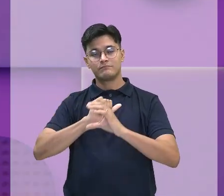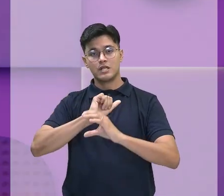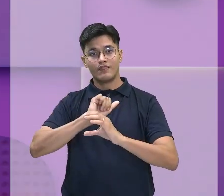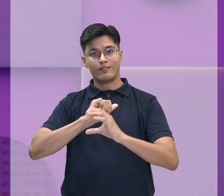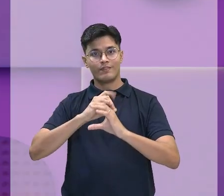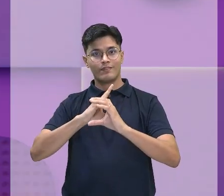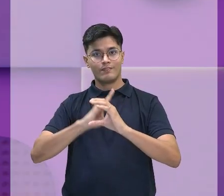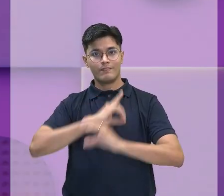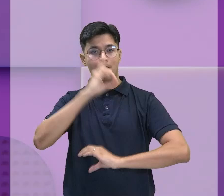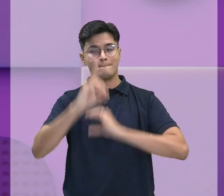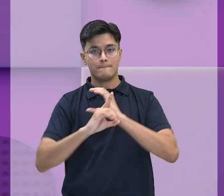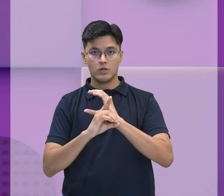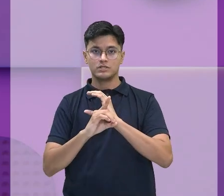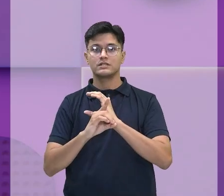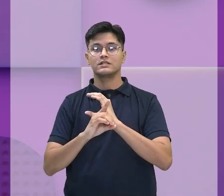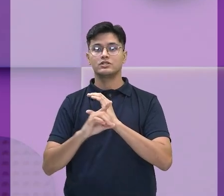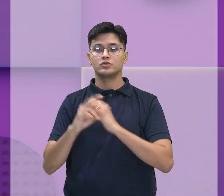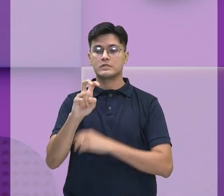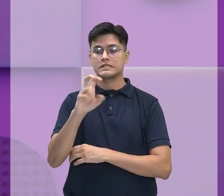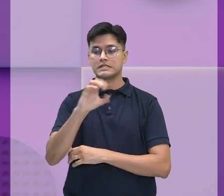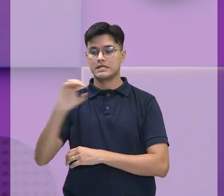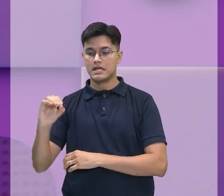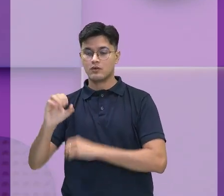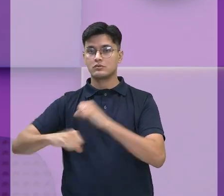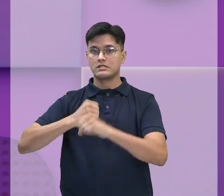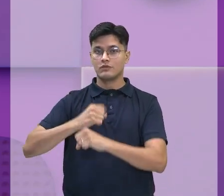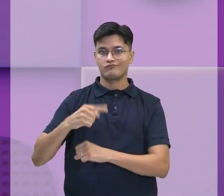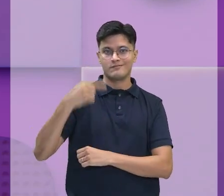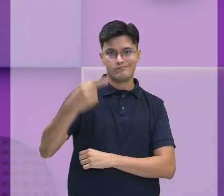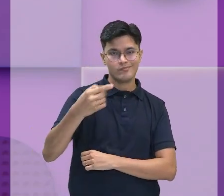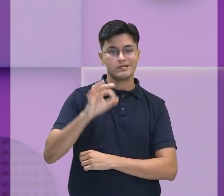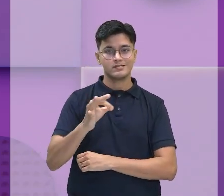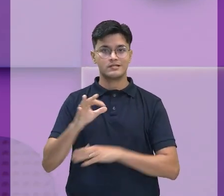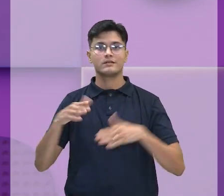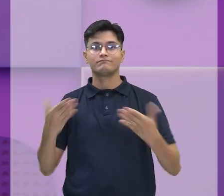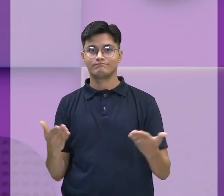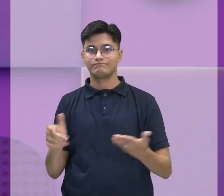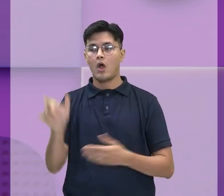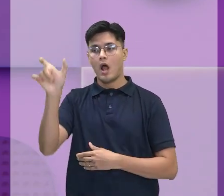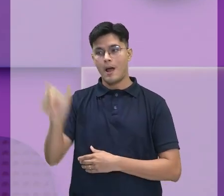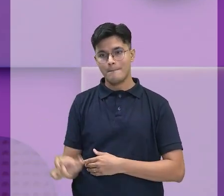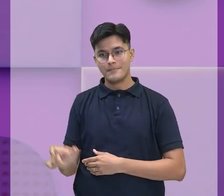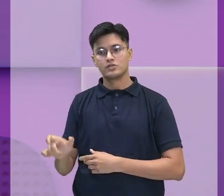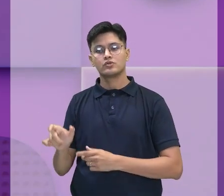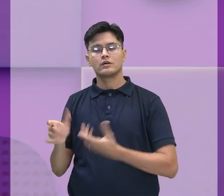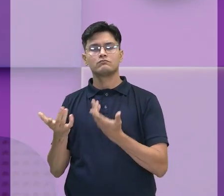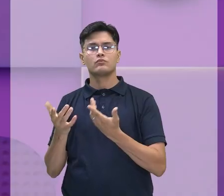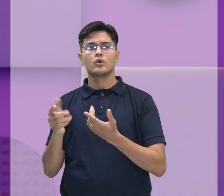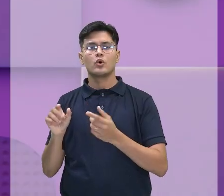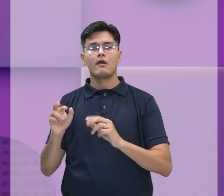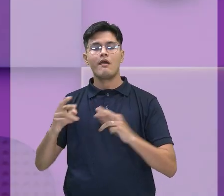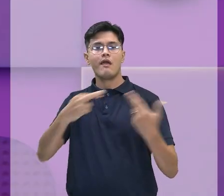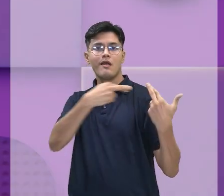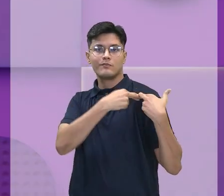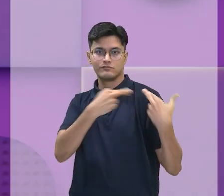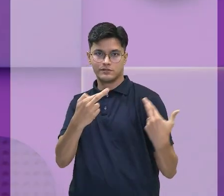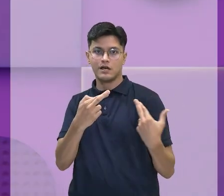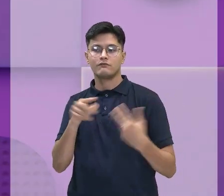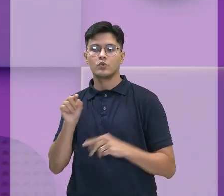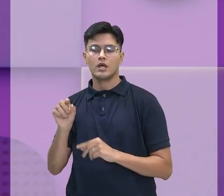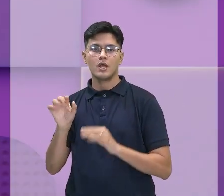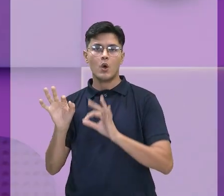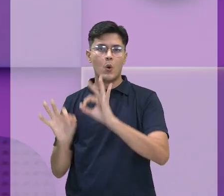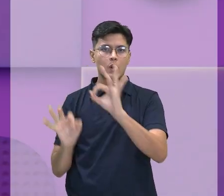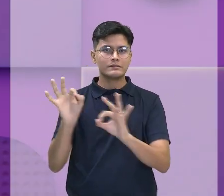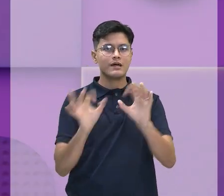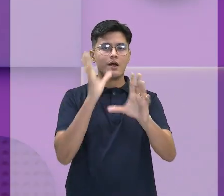Cristo. Mas aí eu tenho que entender o seguinte, o cara quando definiu a divisão por 0 lá, ele definiu que